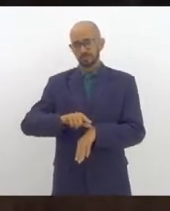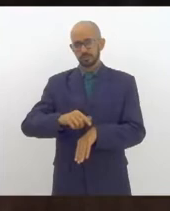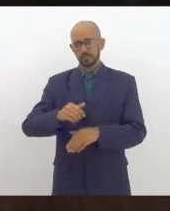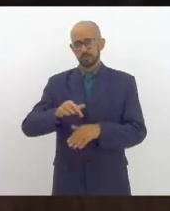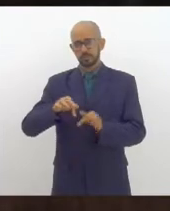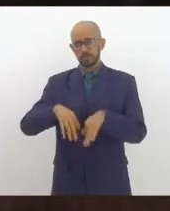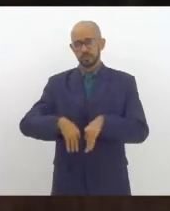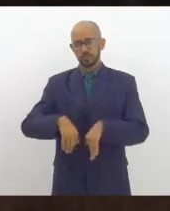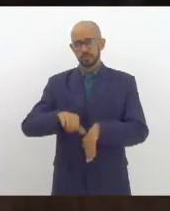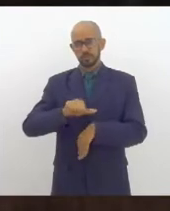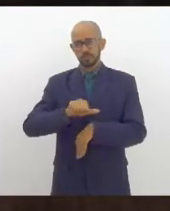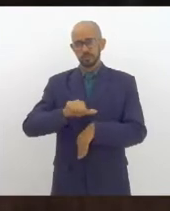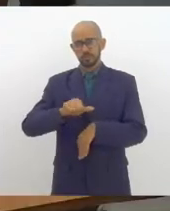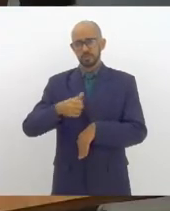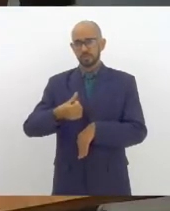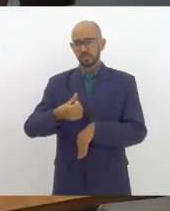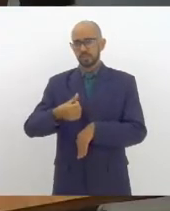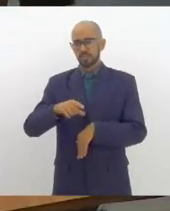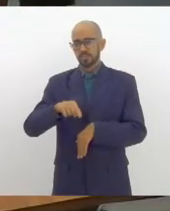16:30